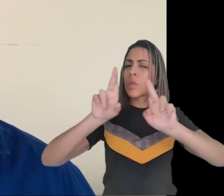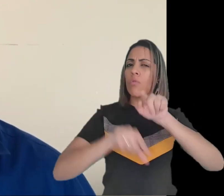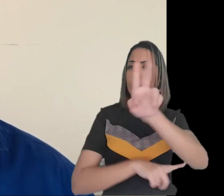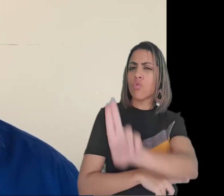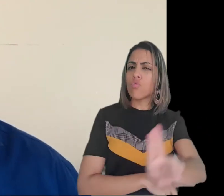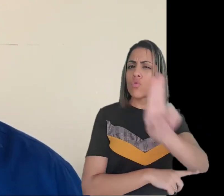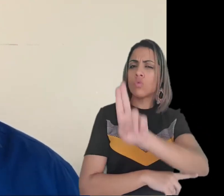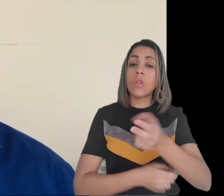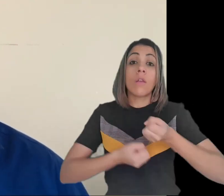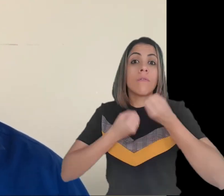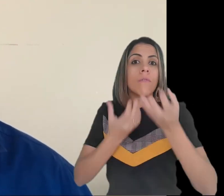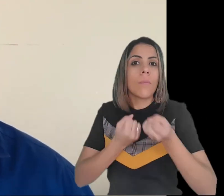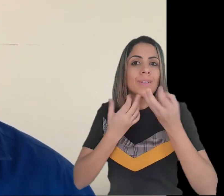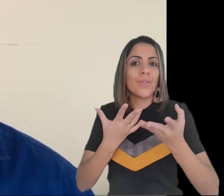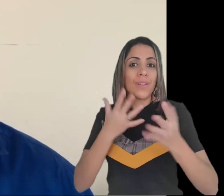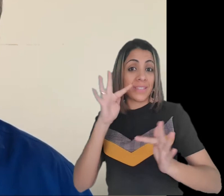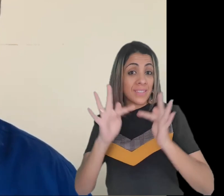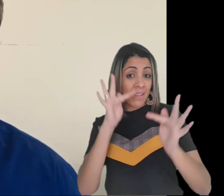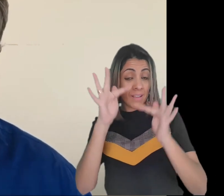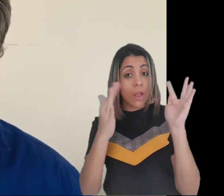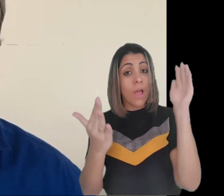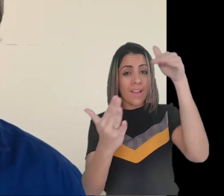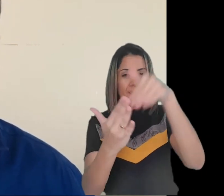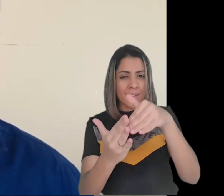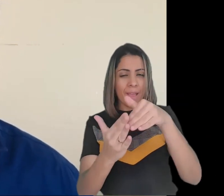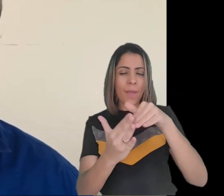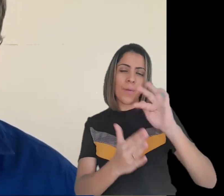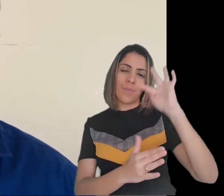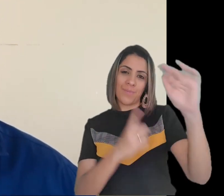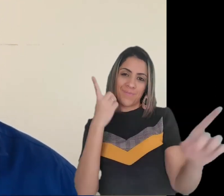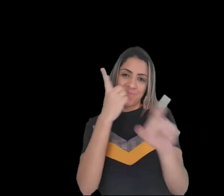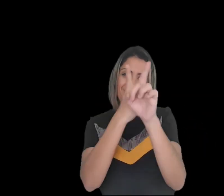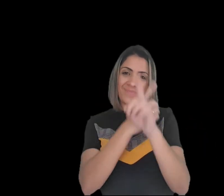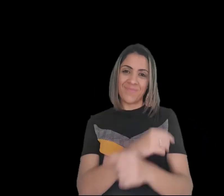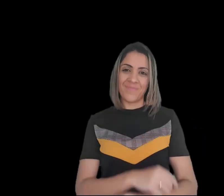que façam um bom uso dessas informações e dessas técnicas e até o próximo encontro.